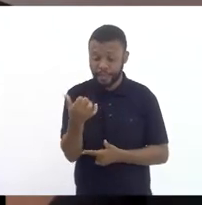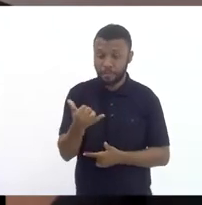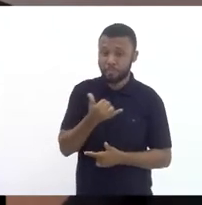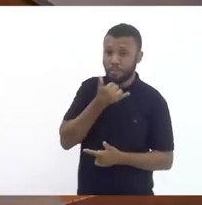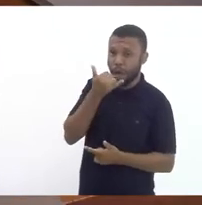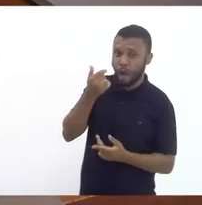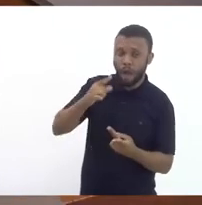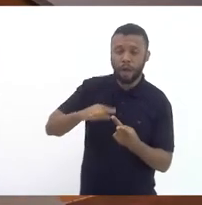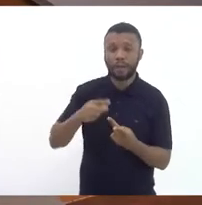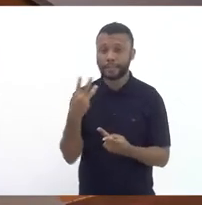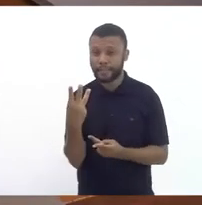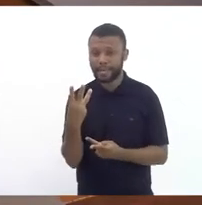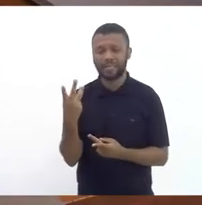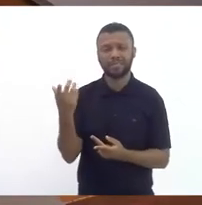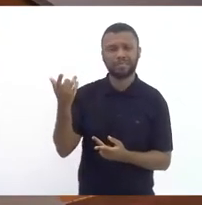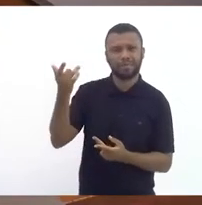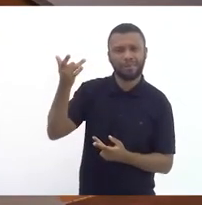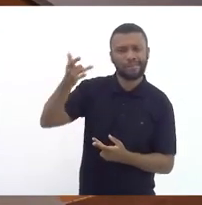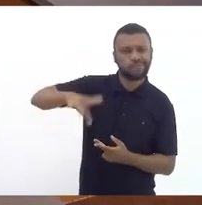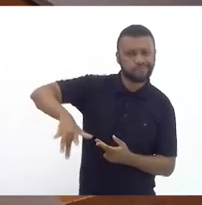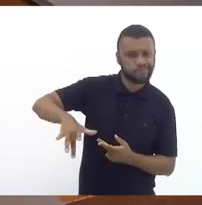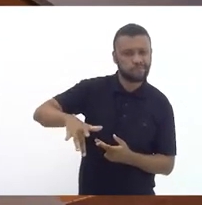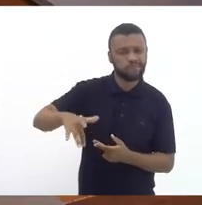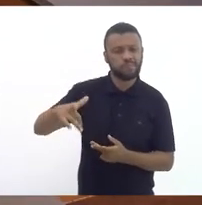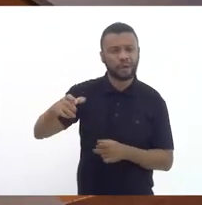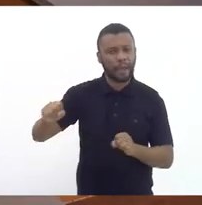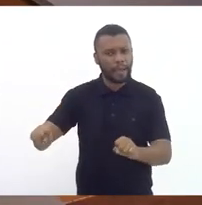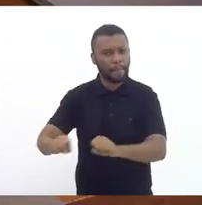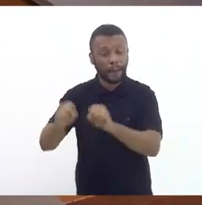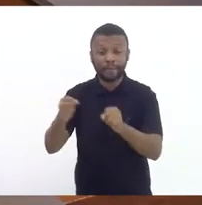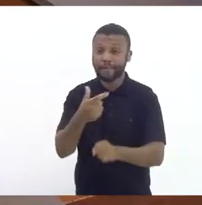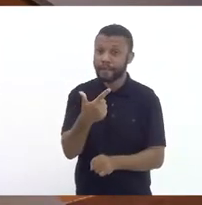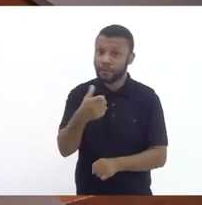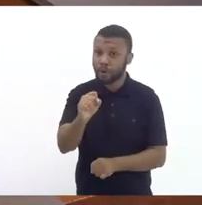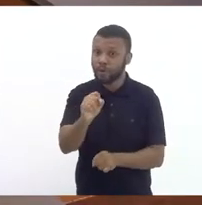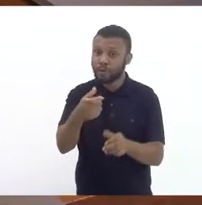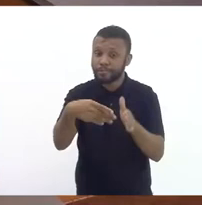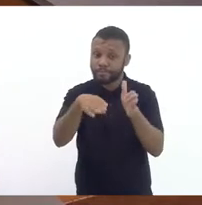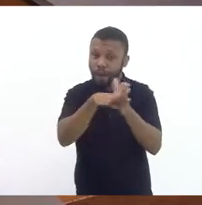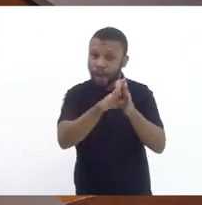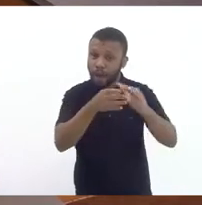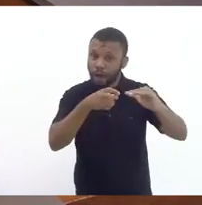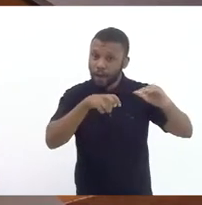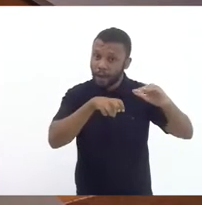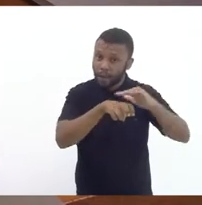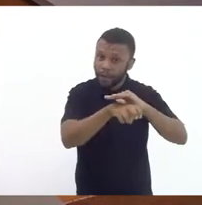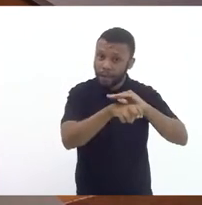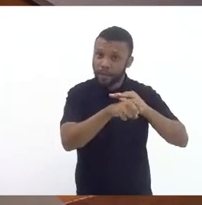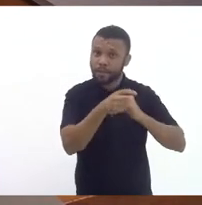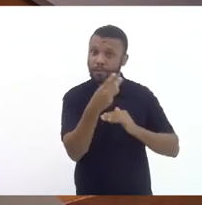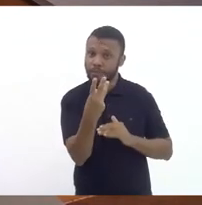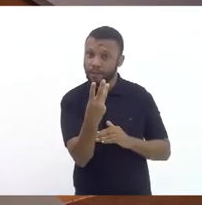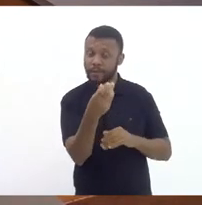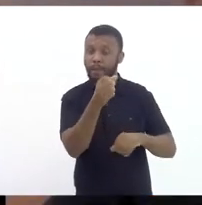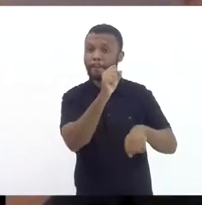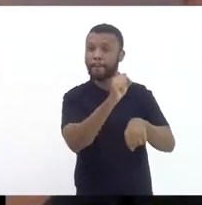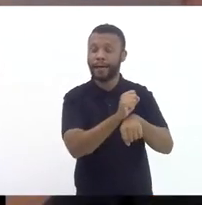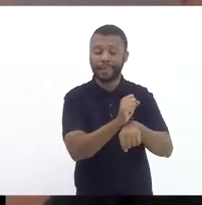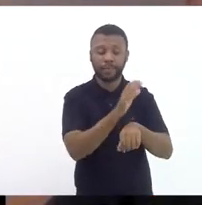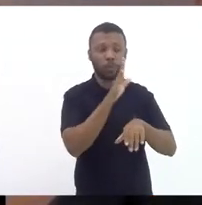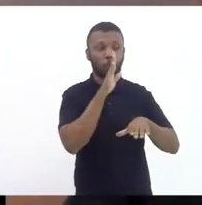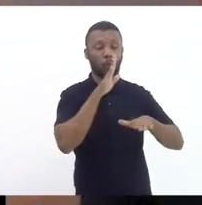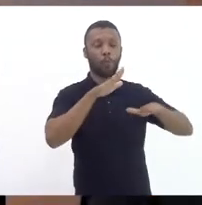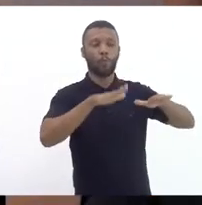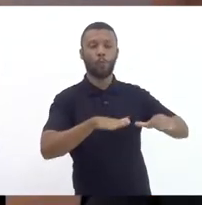3 vandalizados, e o restante? Nós temos 28 garageados. Quer dizer o que é isso? São trens que estão parados, que não estão